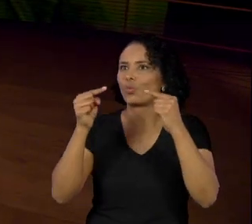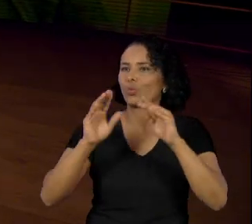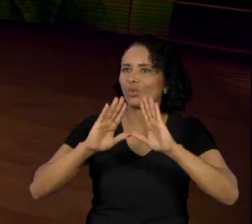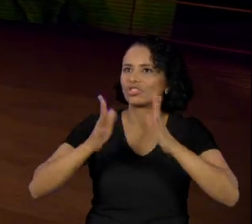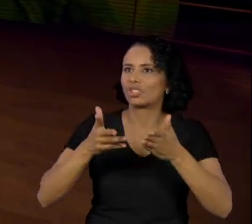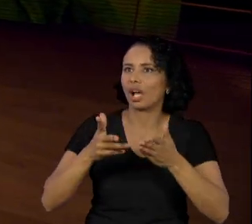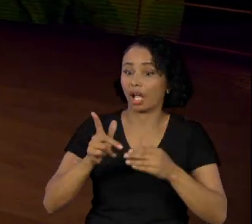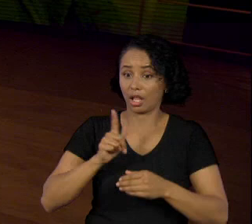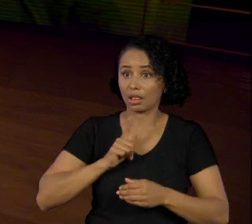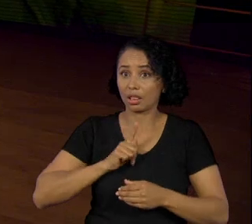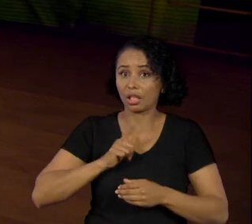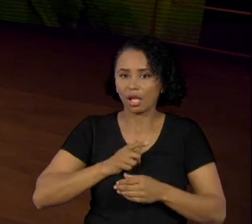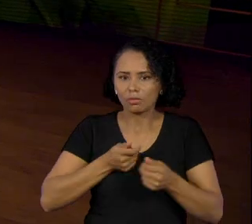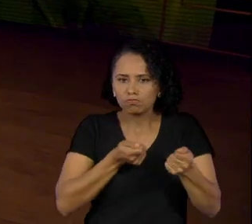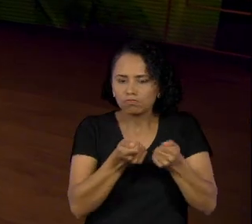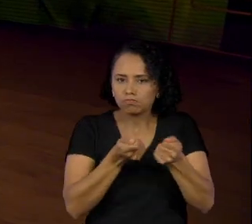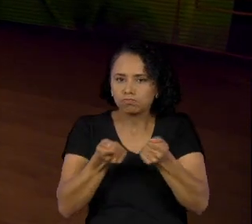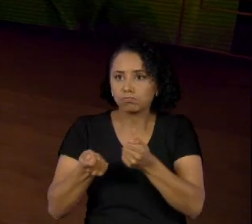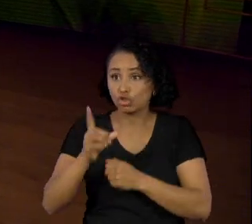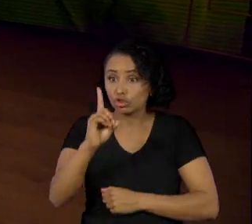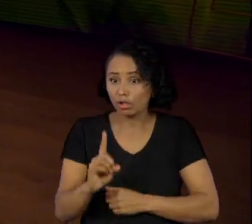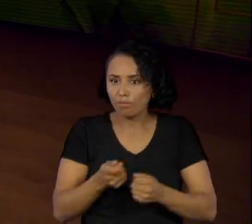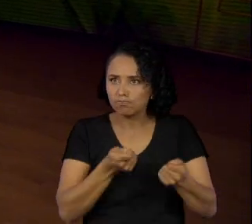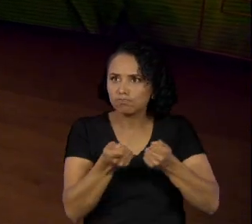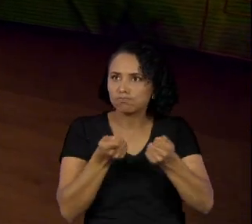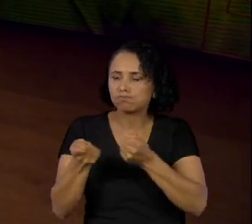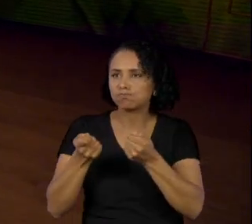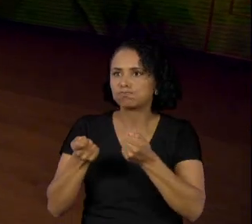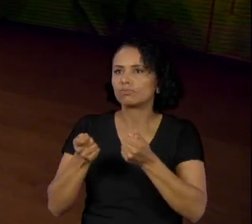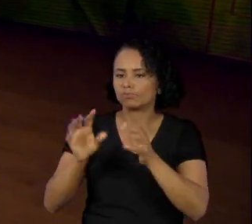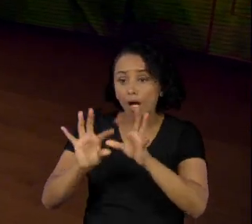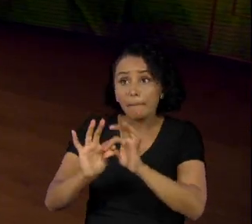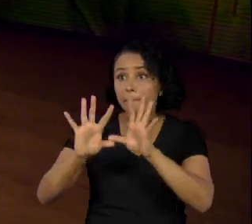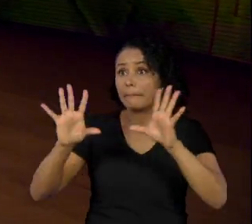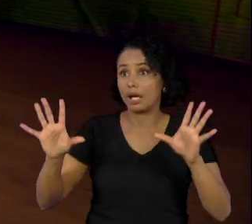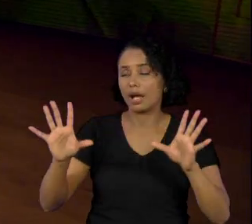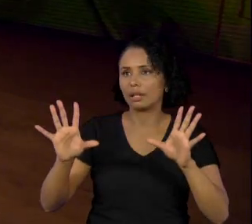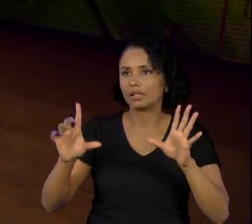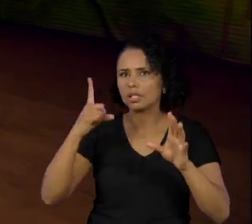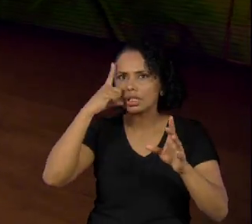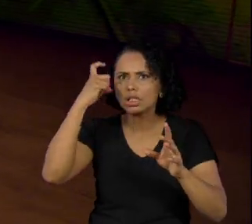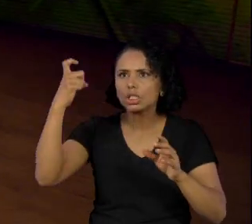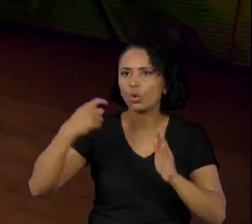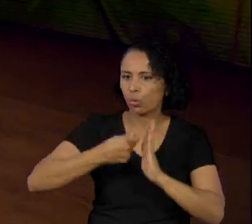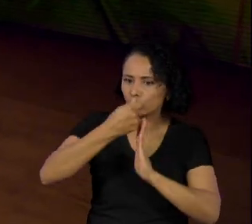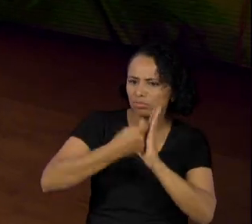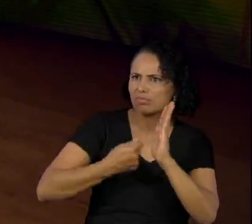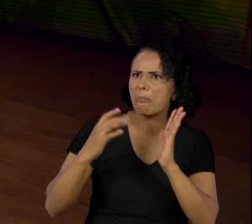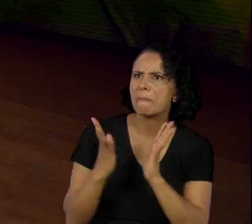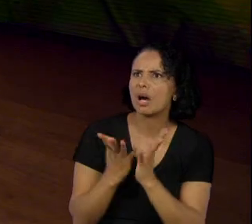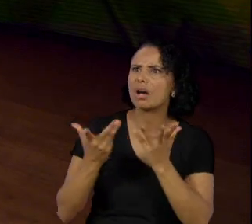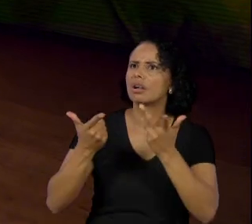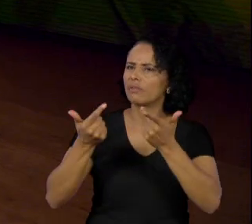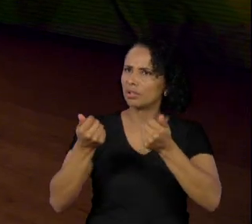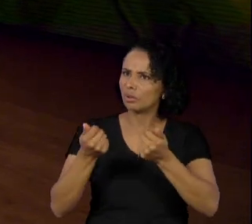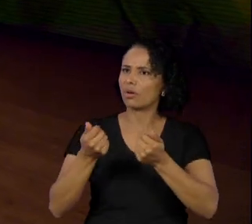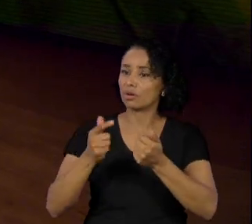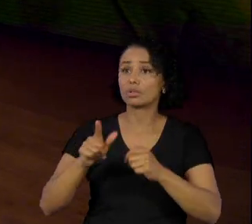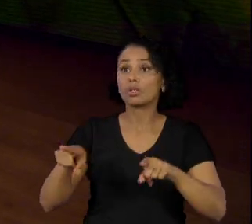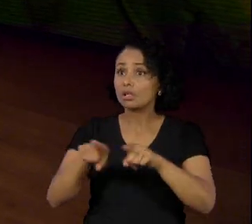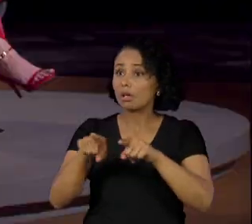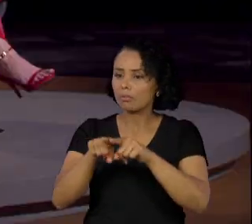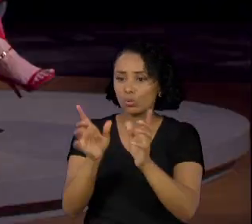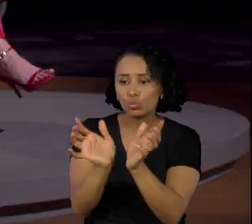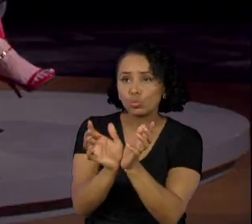aberta, muito criativa, um texto maravilhoso e um grupo de